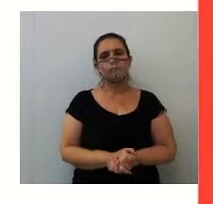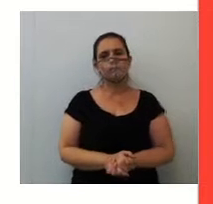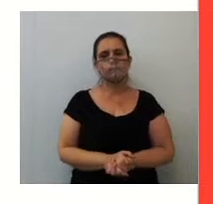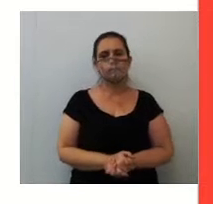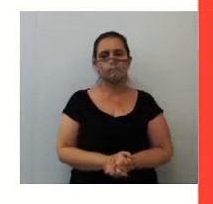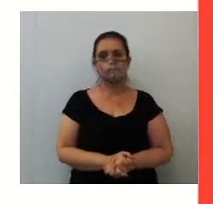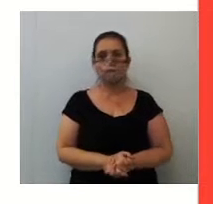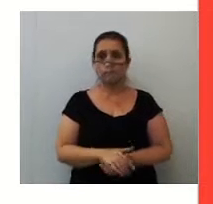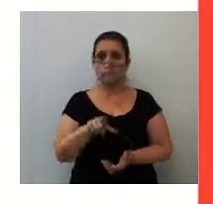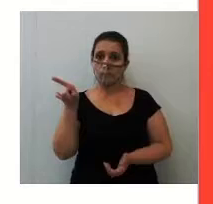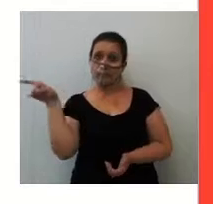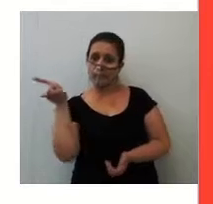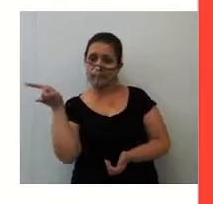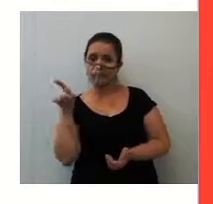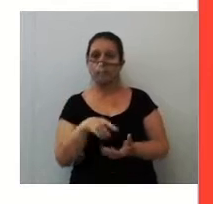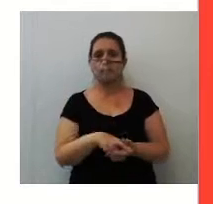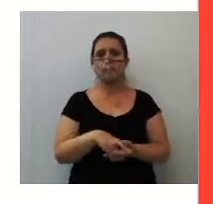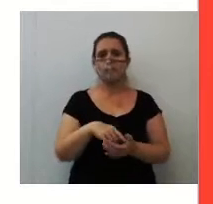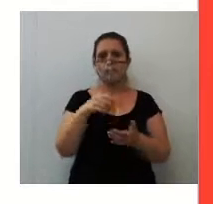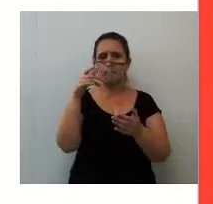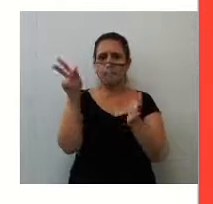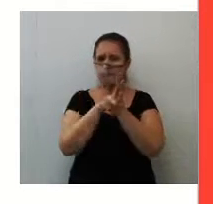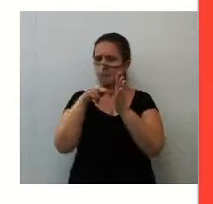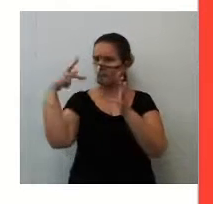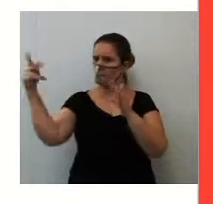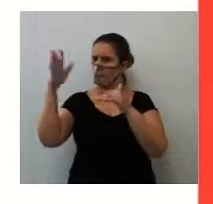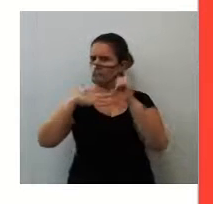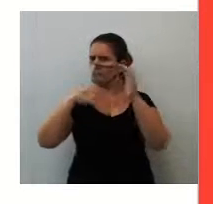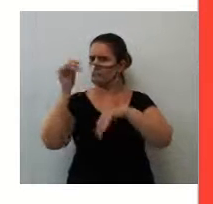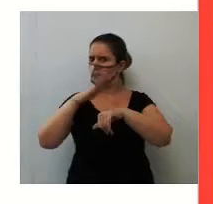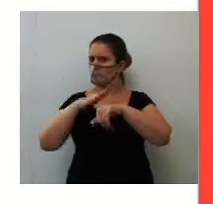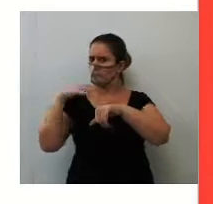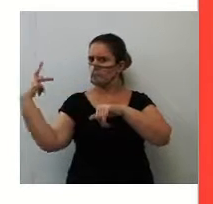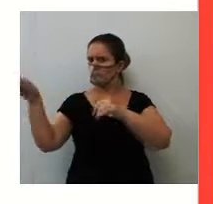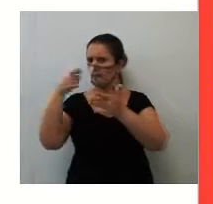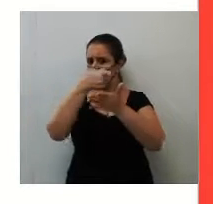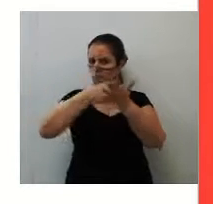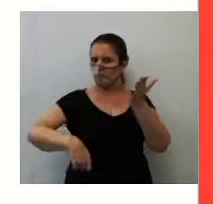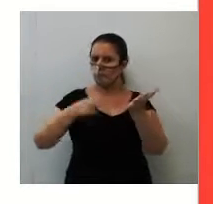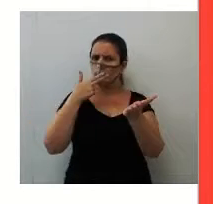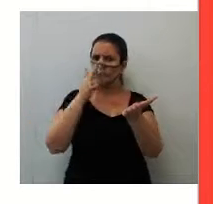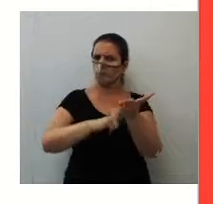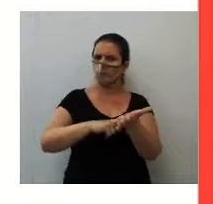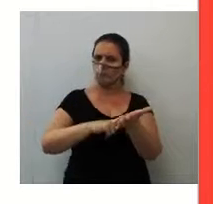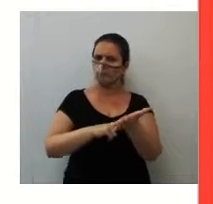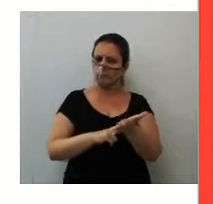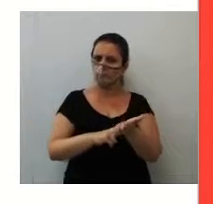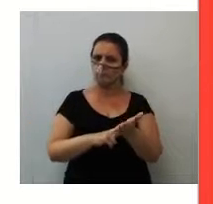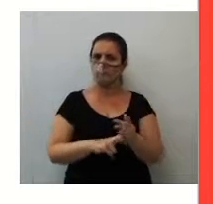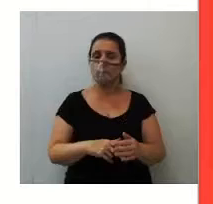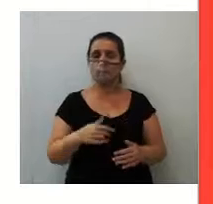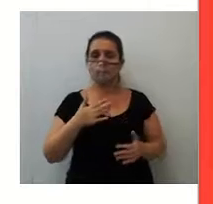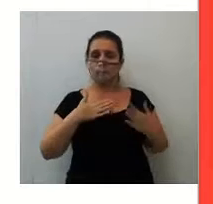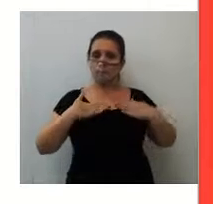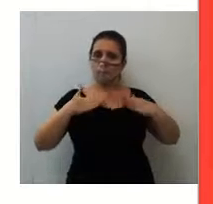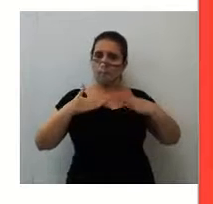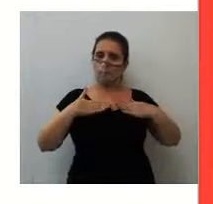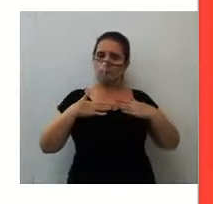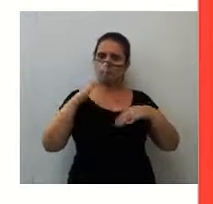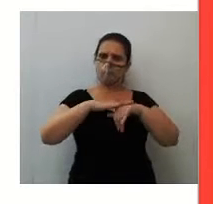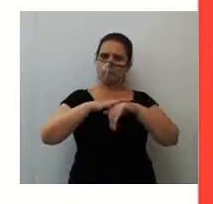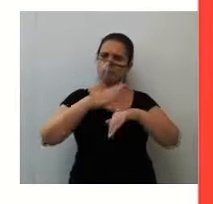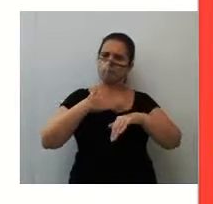lá ela mesma redigiu a carta e aí a gente sabe né gênero masculino e feminino então eu